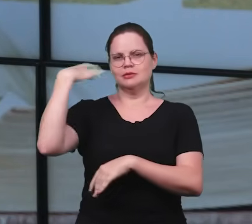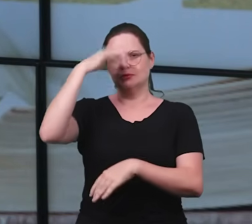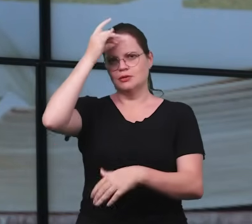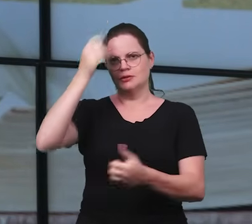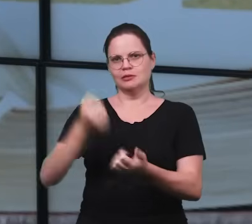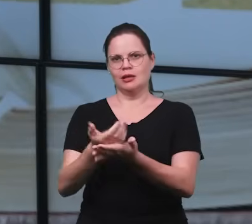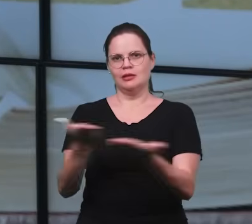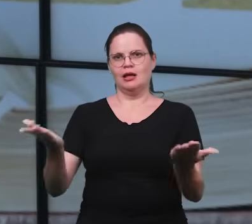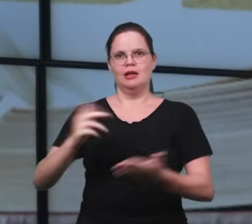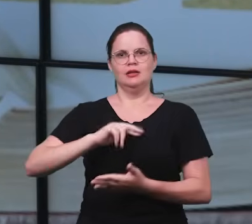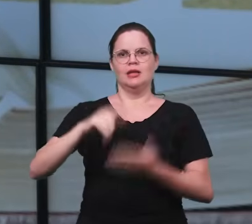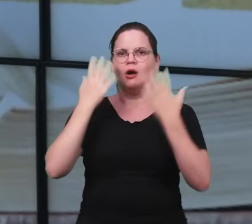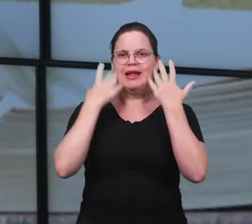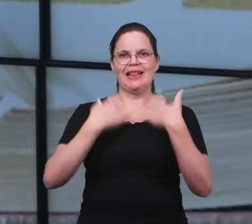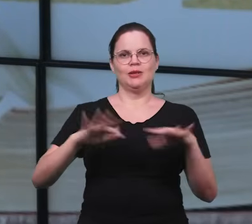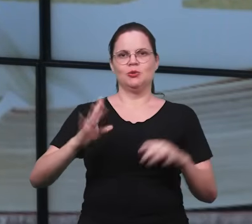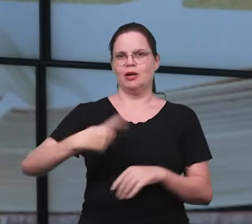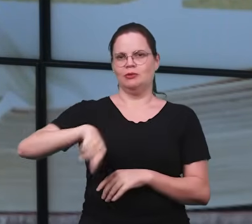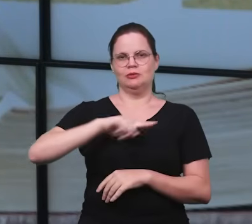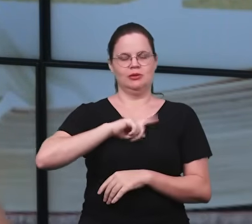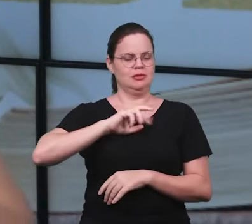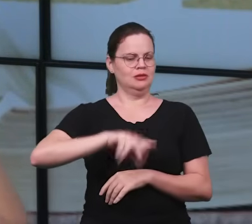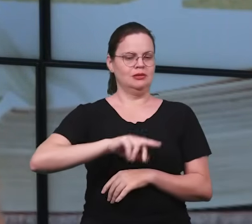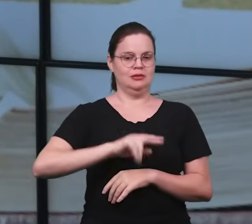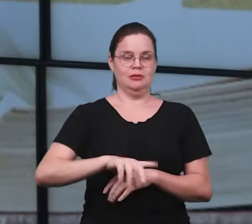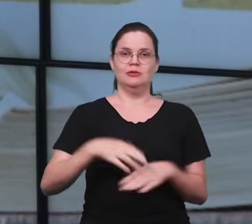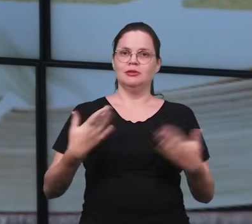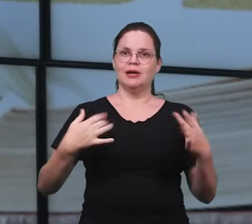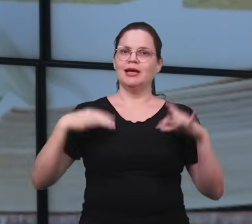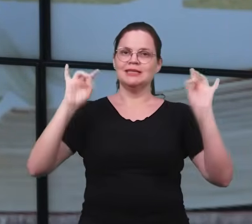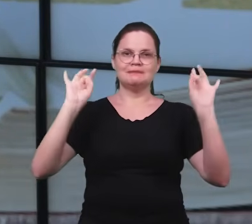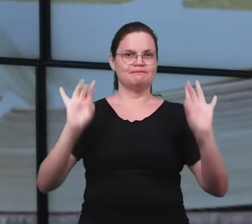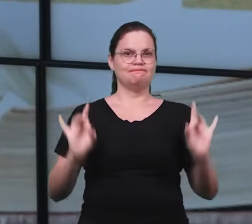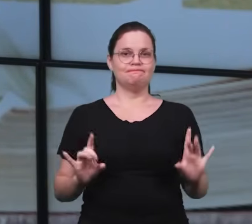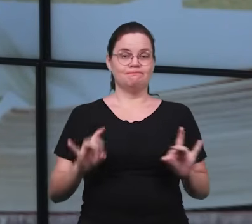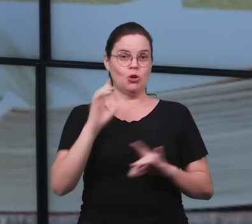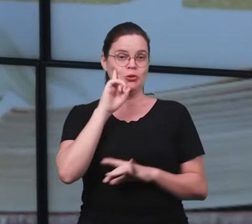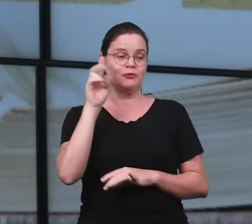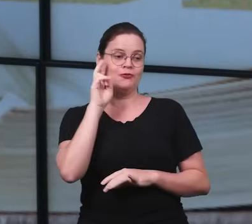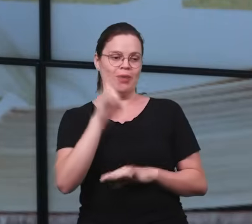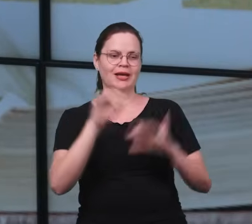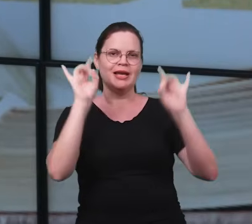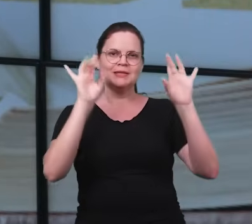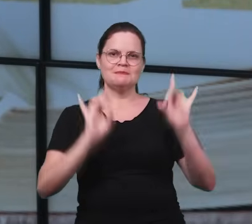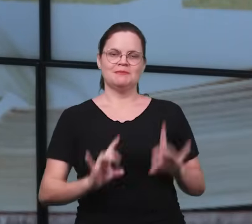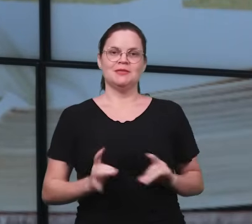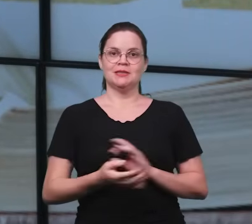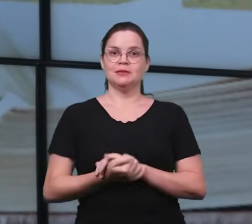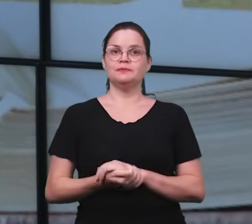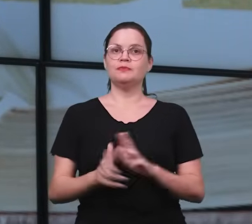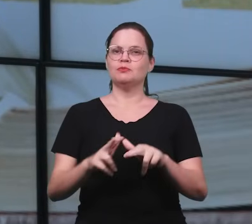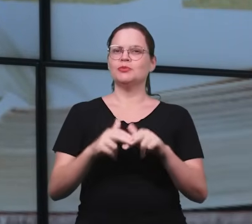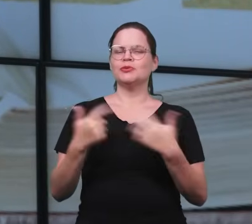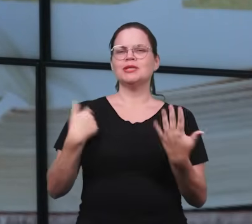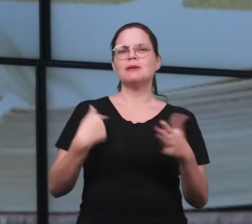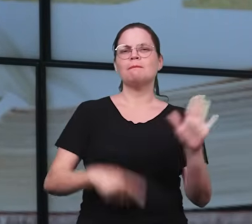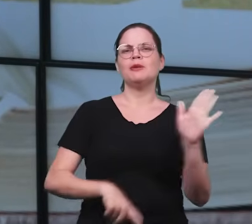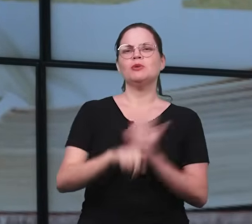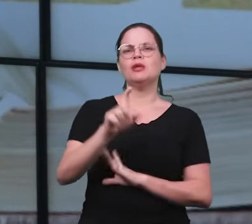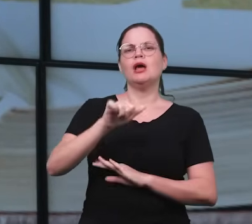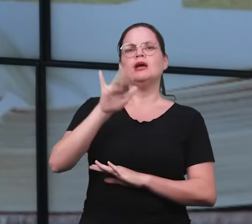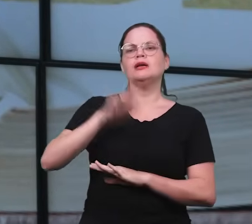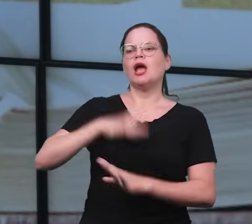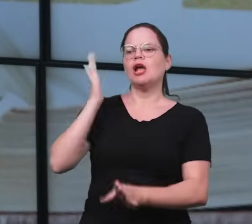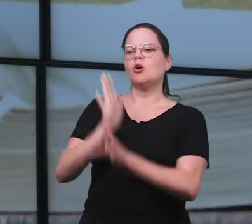é uma coisa que é natural nossa. Então, isso é precioso diante de Deus. Por isso que E quem vai achar, né?